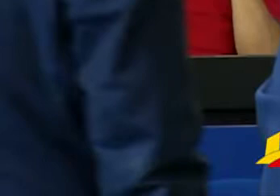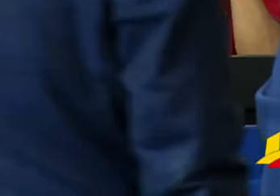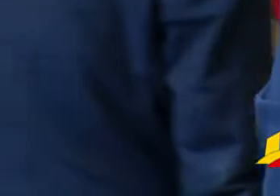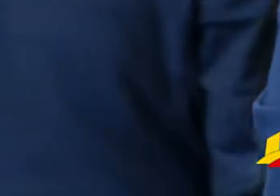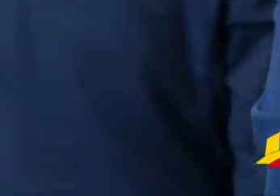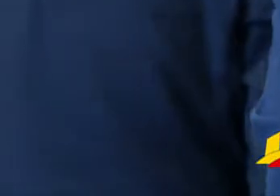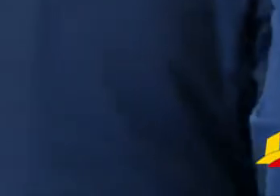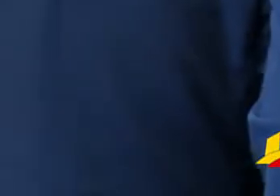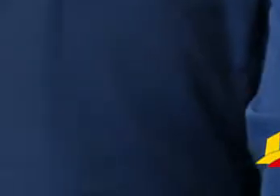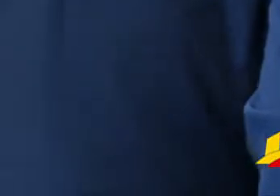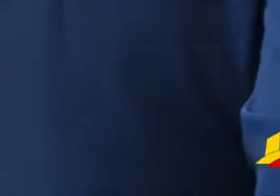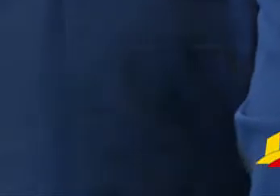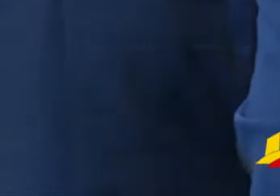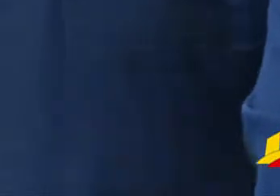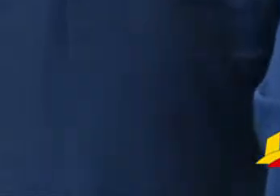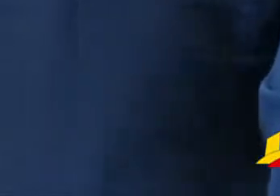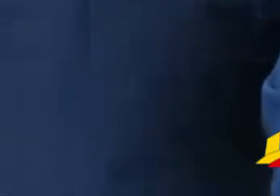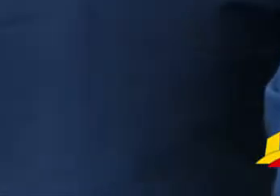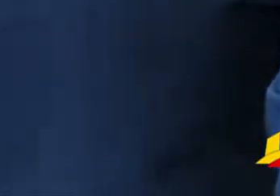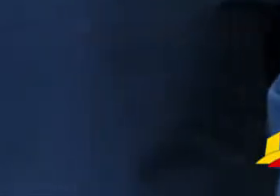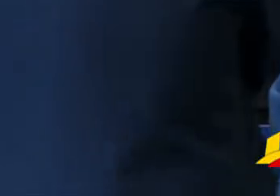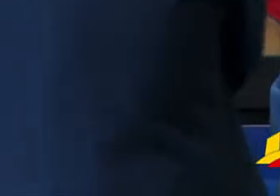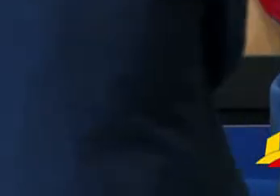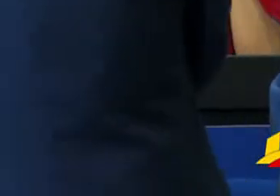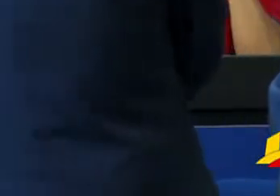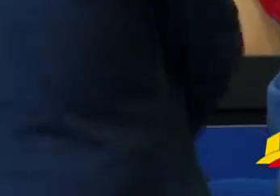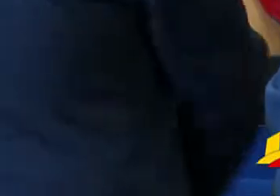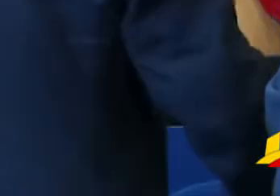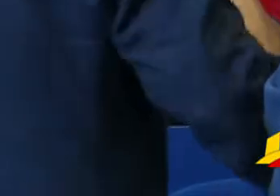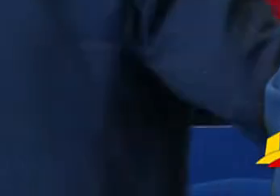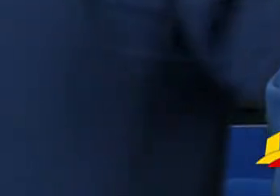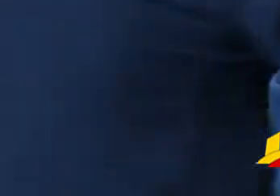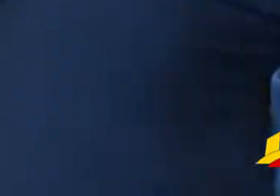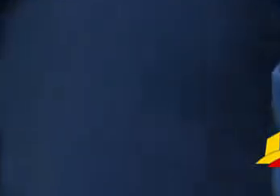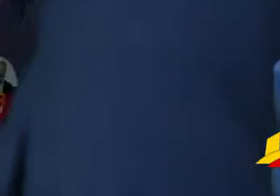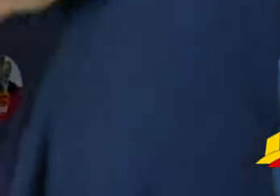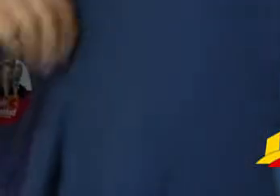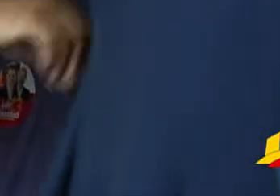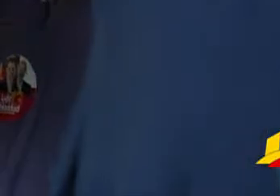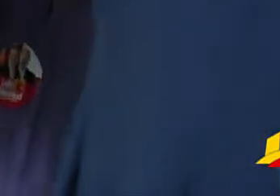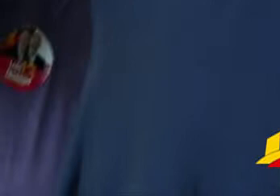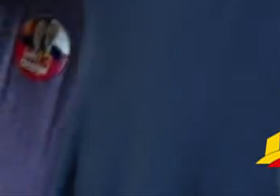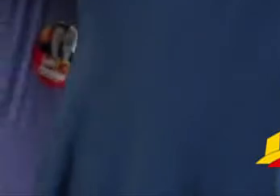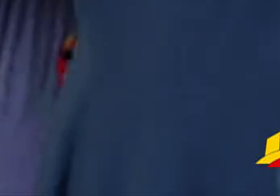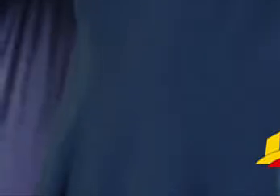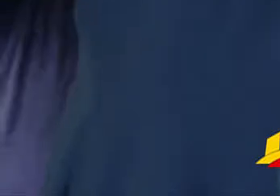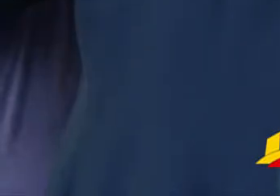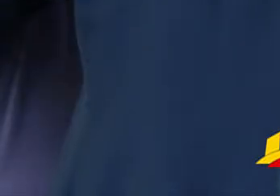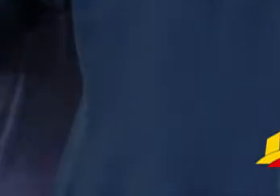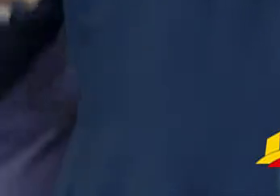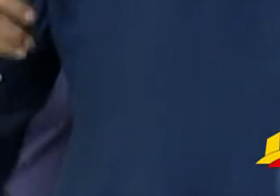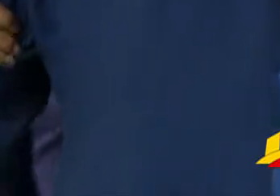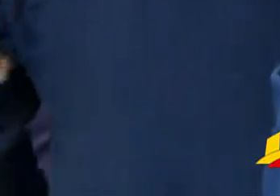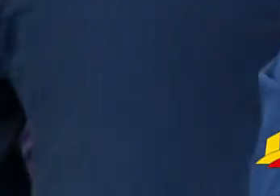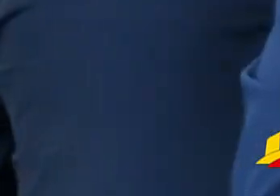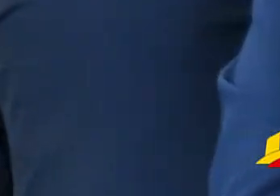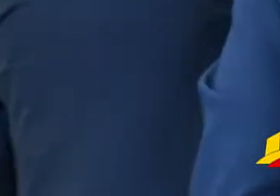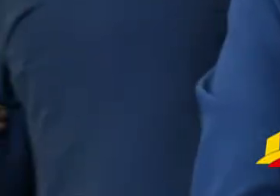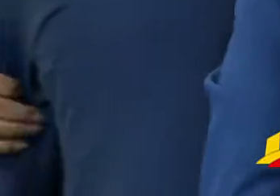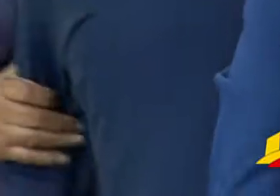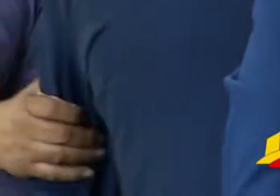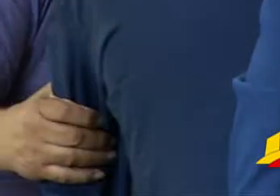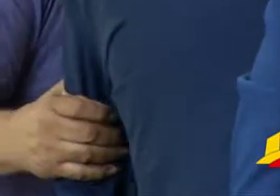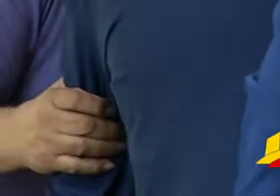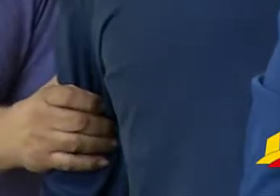tem que ficar opinando sobre nada eu participei da comissão de construção de constituição e justiça da câmara federal